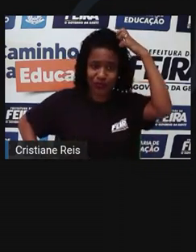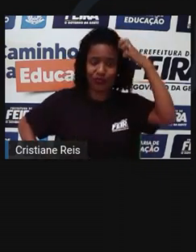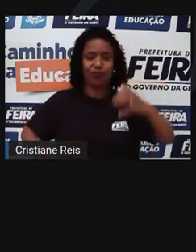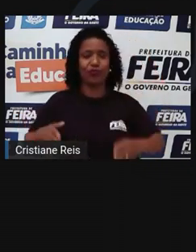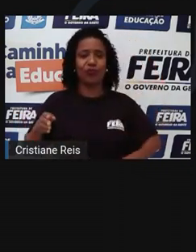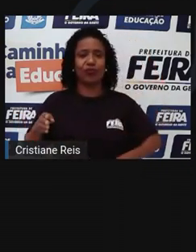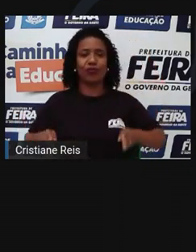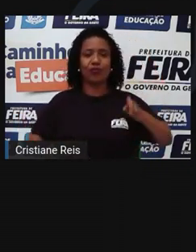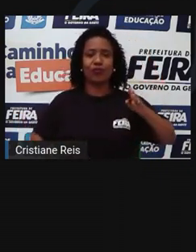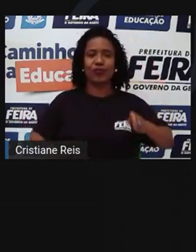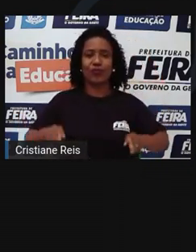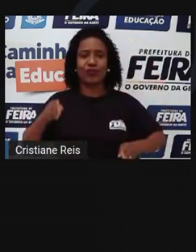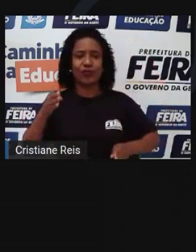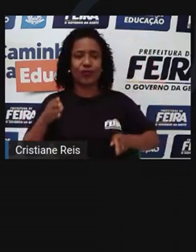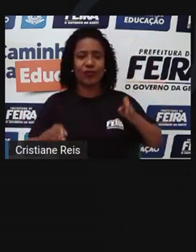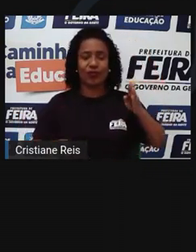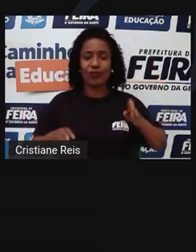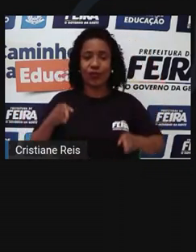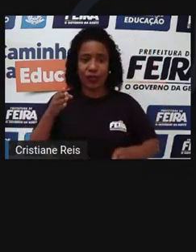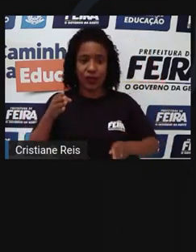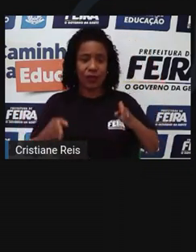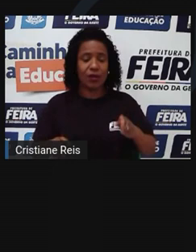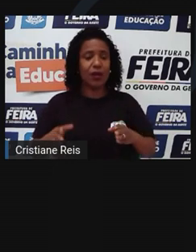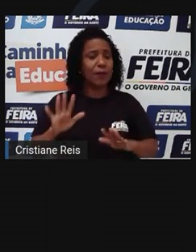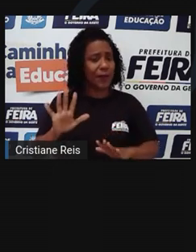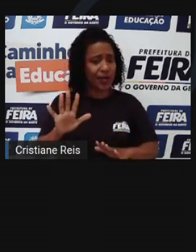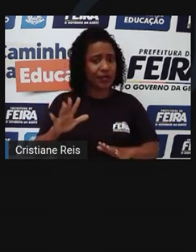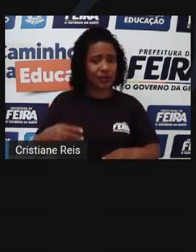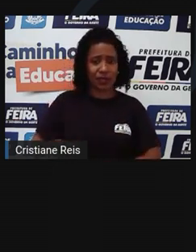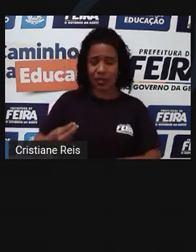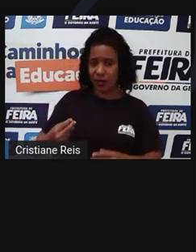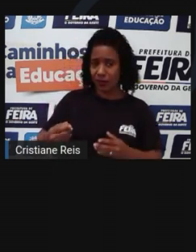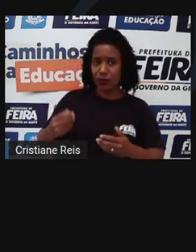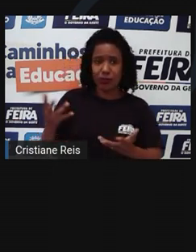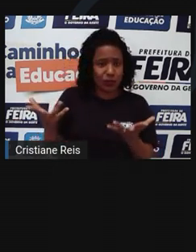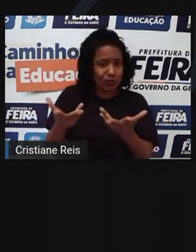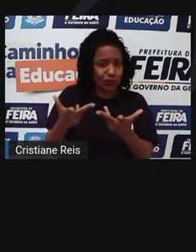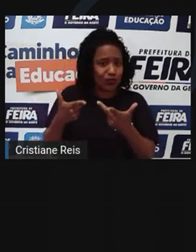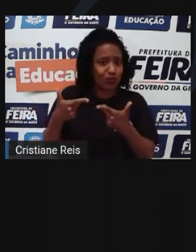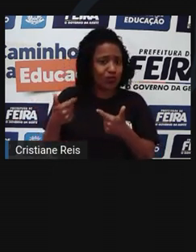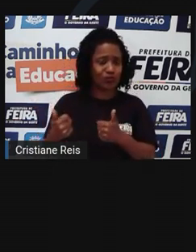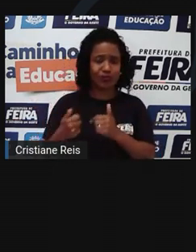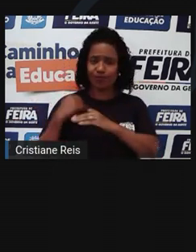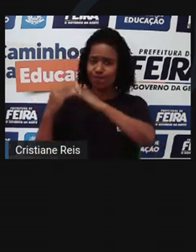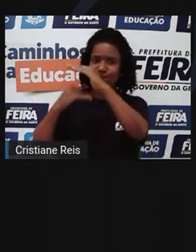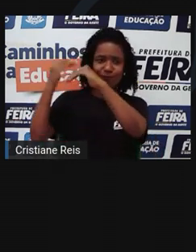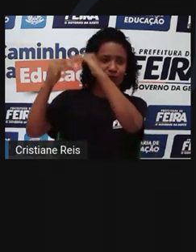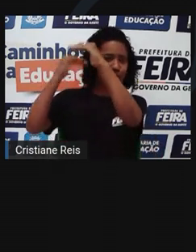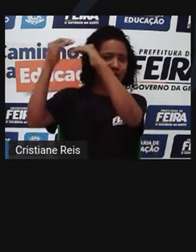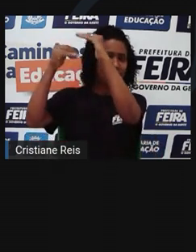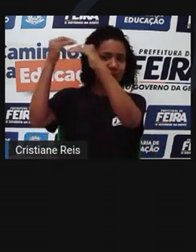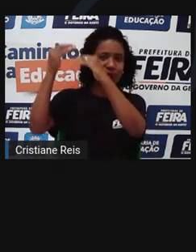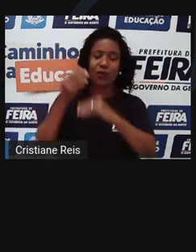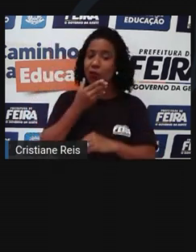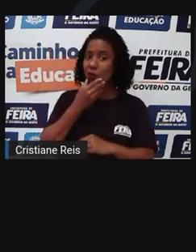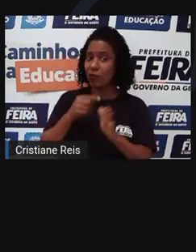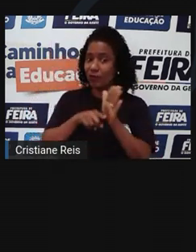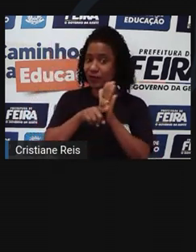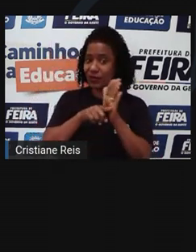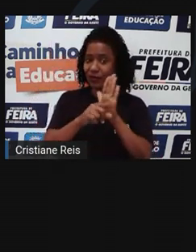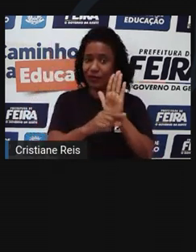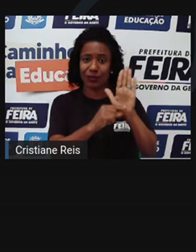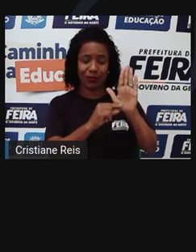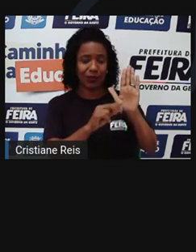de ser uma espécie vulnerável a predadores para nos tornarmos o ser vivo de maior impacto no planeta Terra. Quem nos conta essa história é o pesquisador